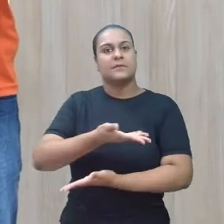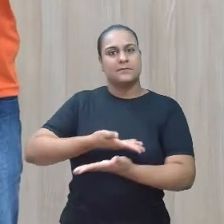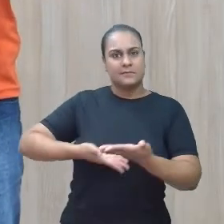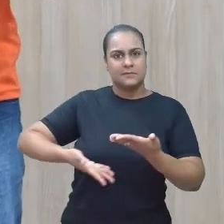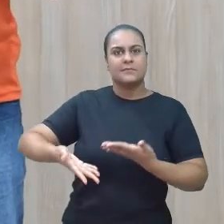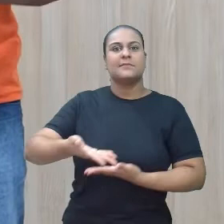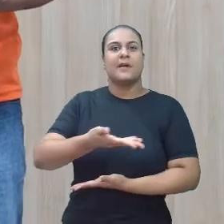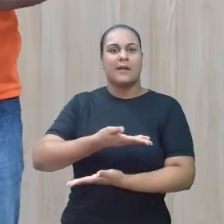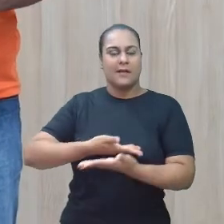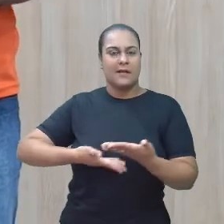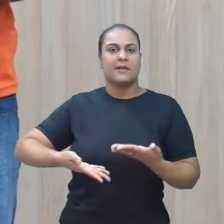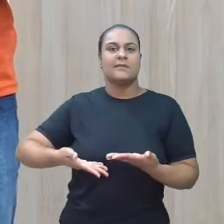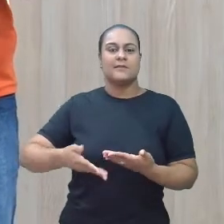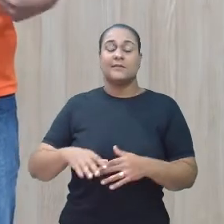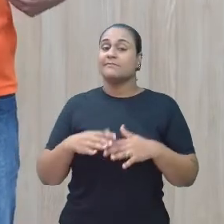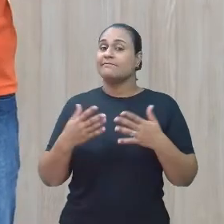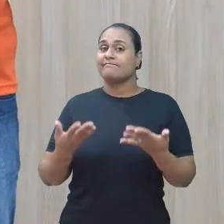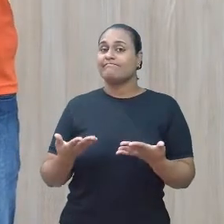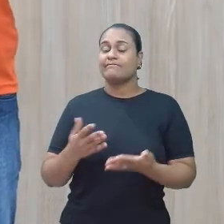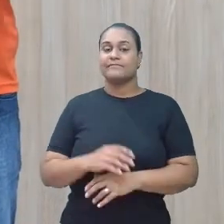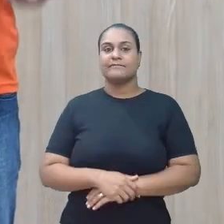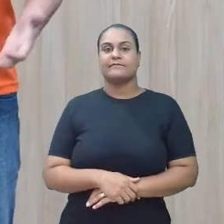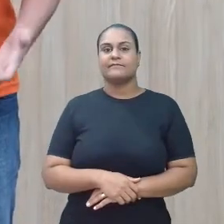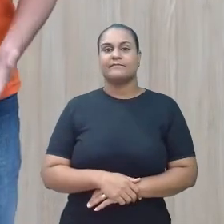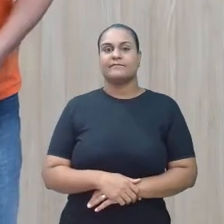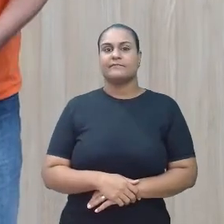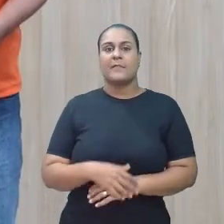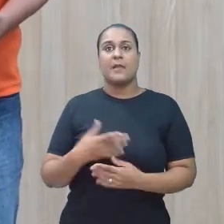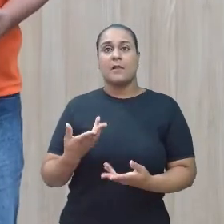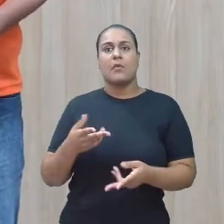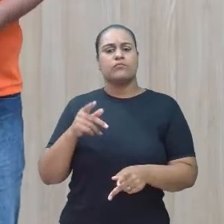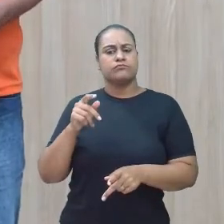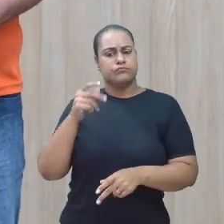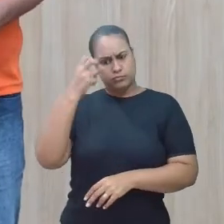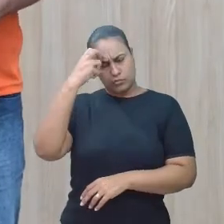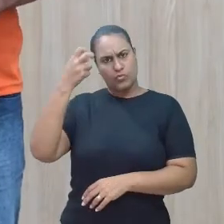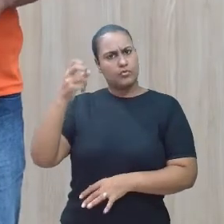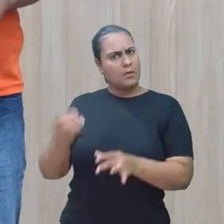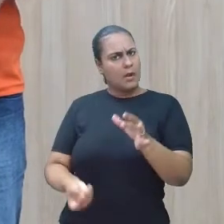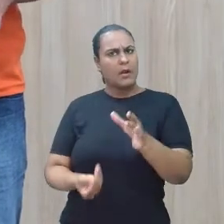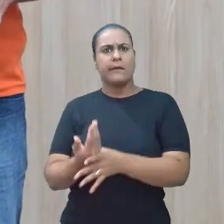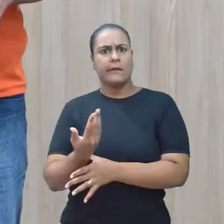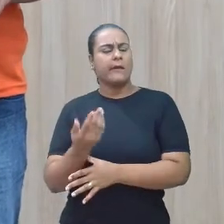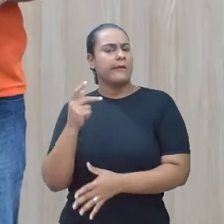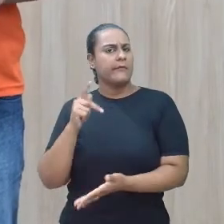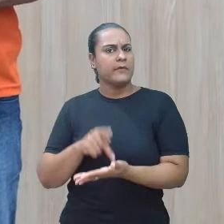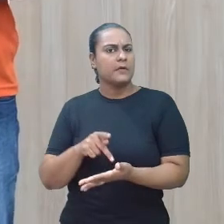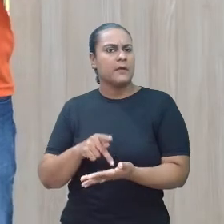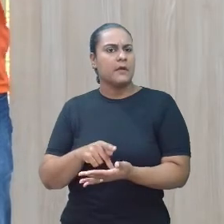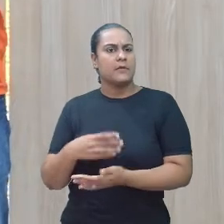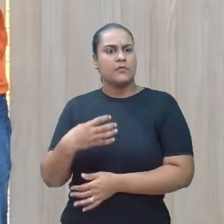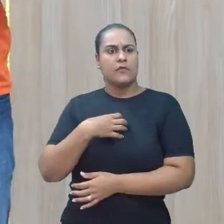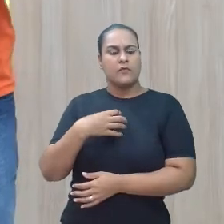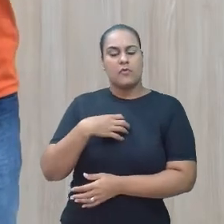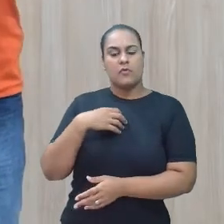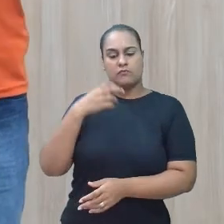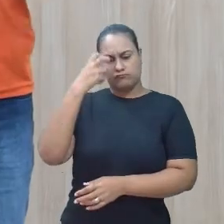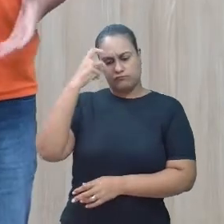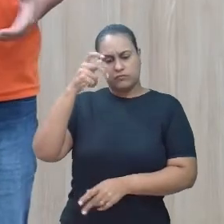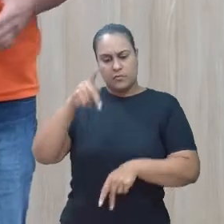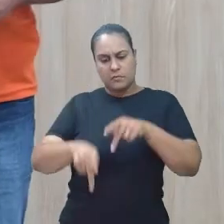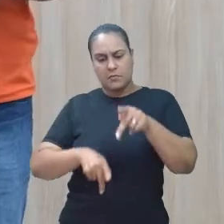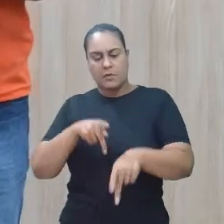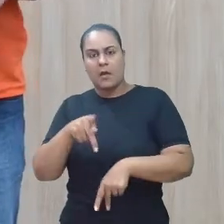a partir das suas necessidades. Então, acabam produzindo cultura desse modo. Então, dessa forma, seja cultura popular, seja